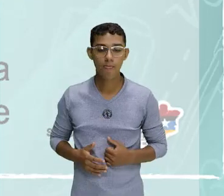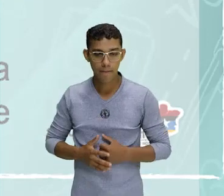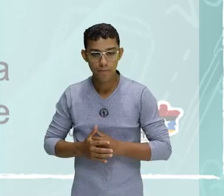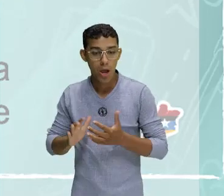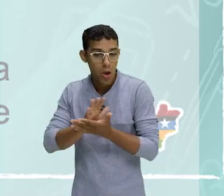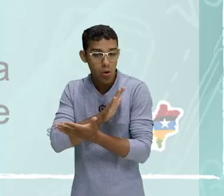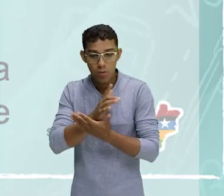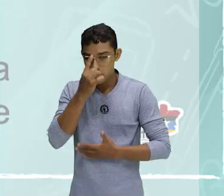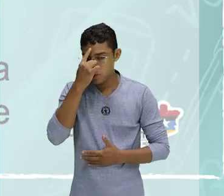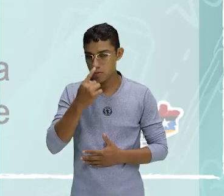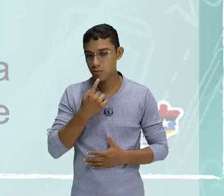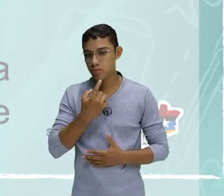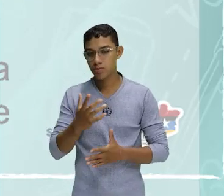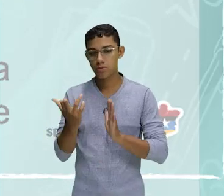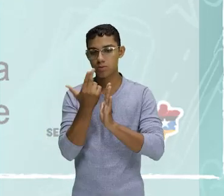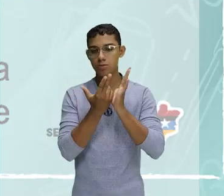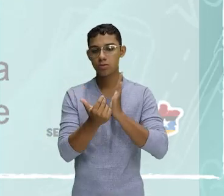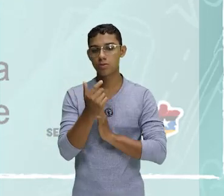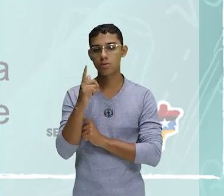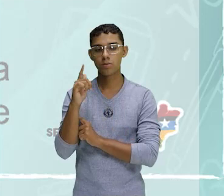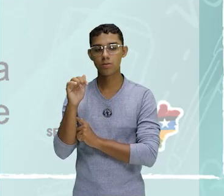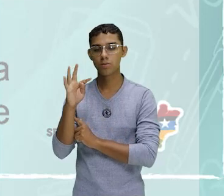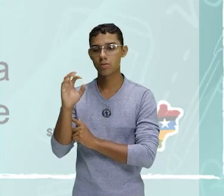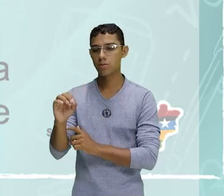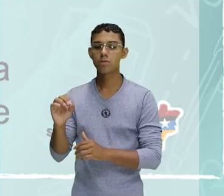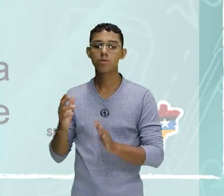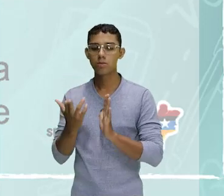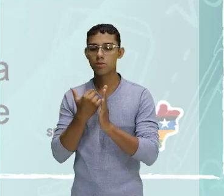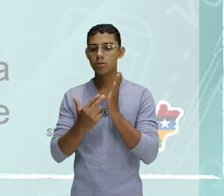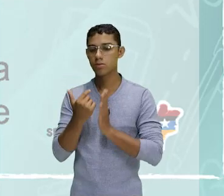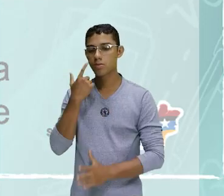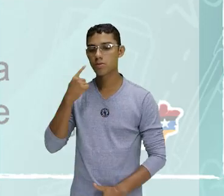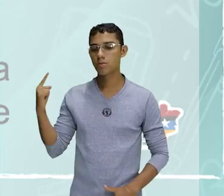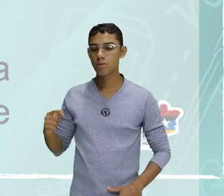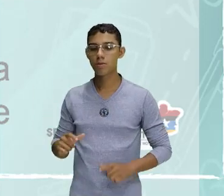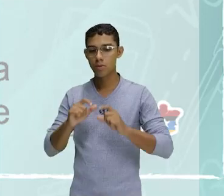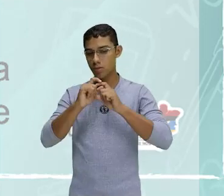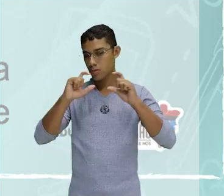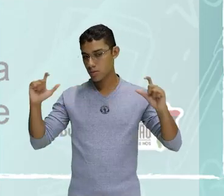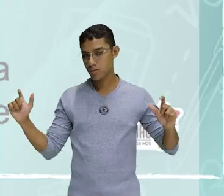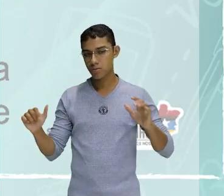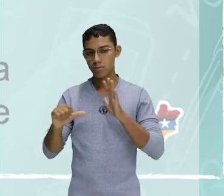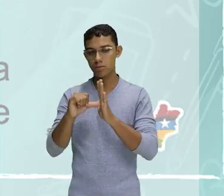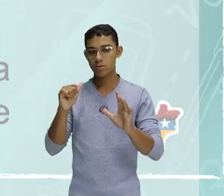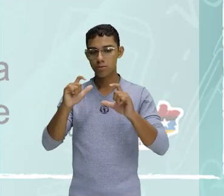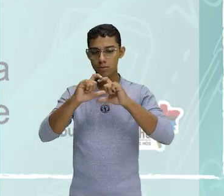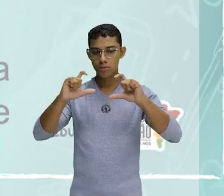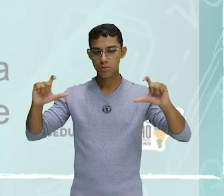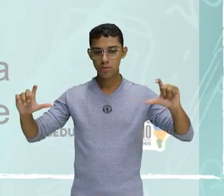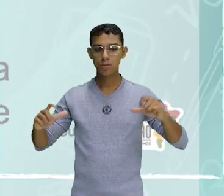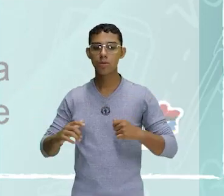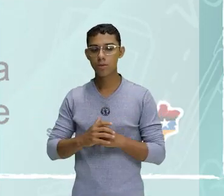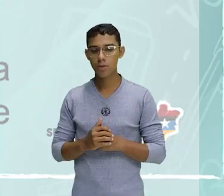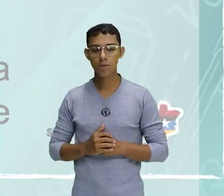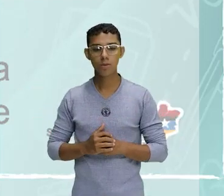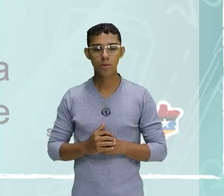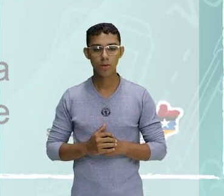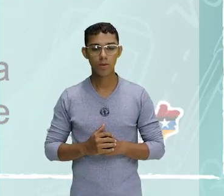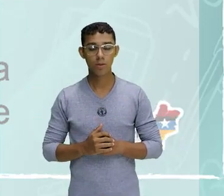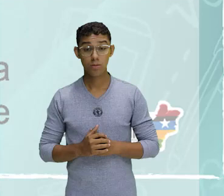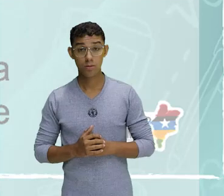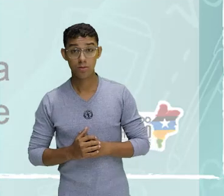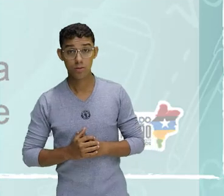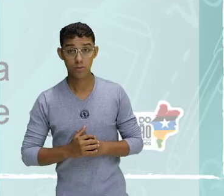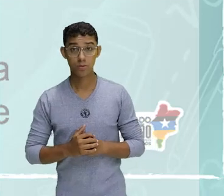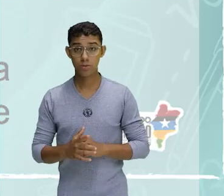algumas imagens, tá? Do Gaturro. O Gaturro é um cartunista. E ele colocou aqui no primeiro quadrinho, ele colocou uma